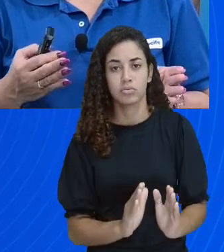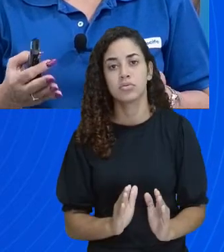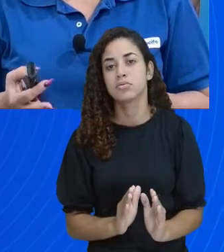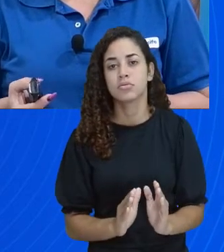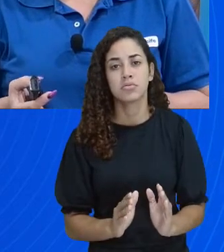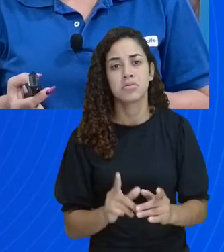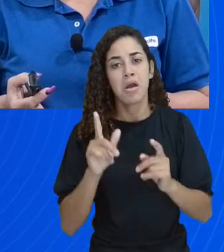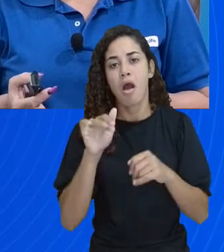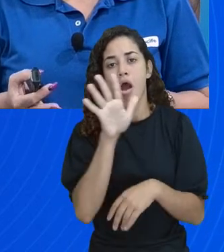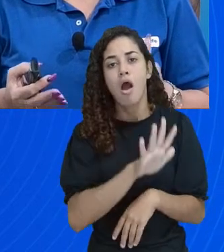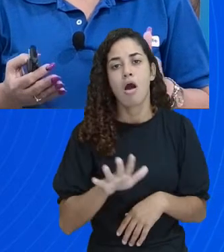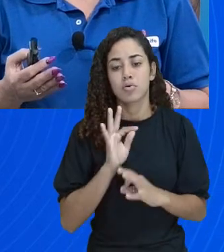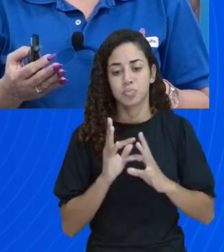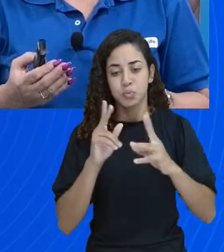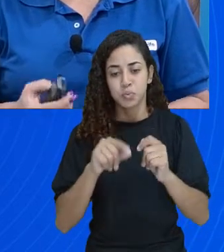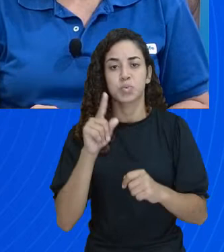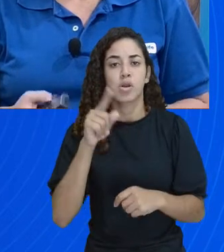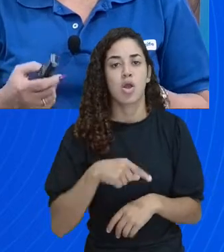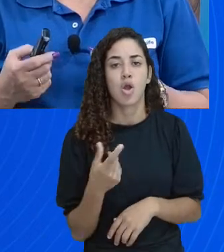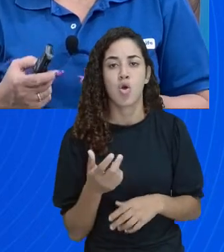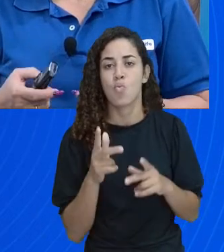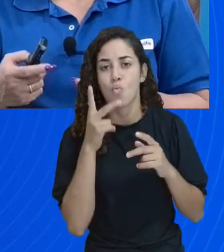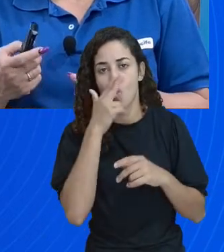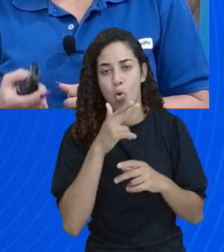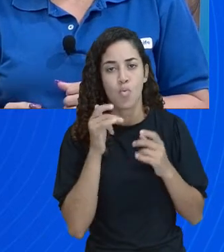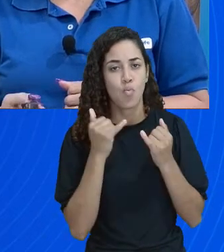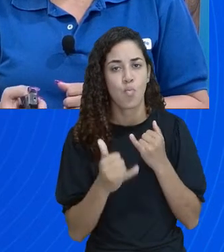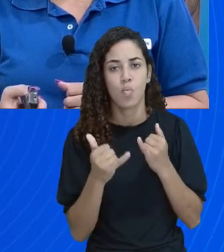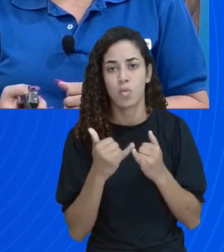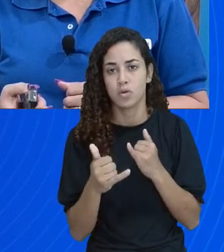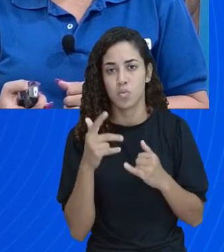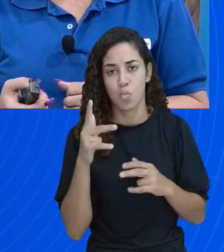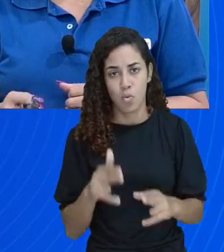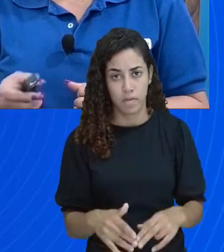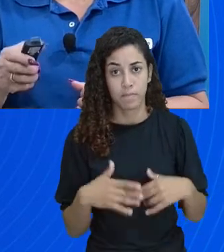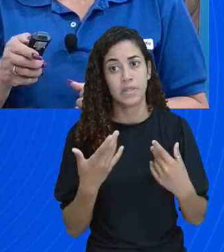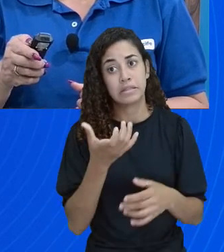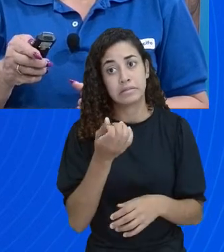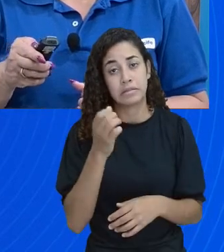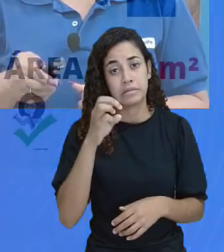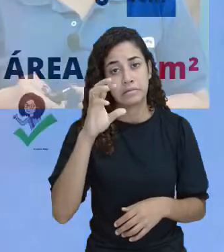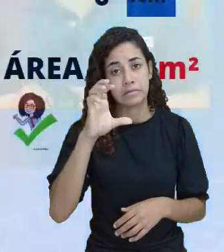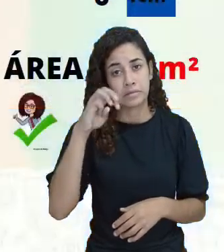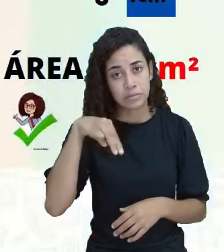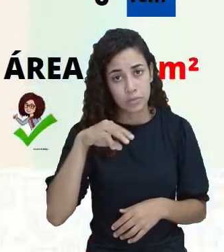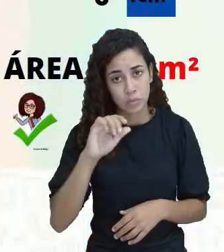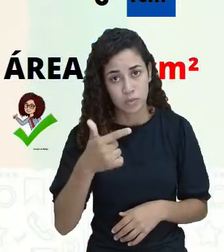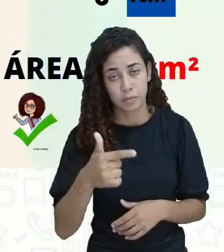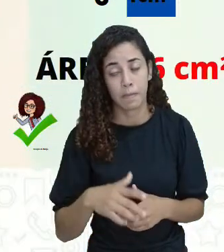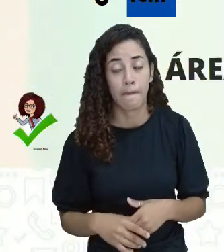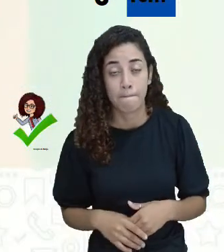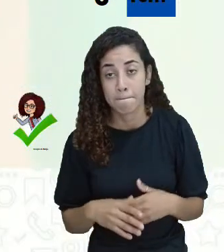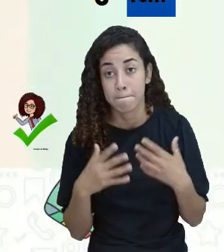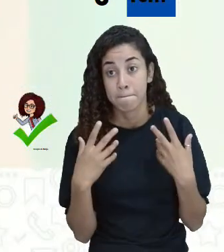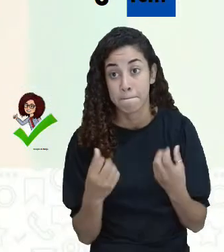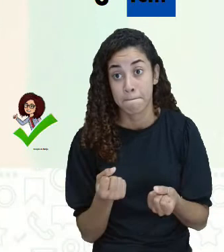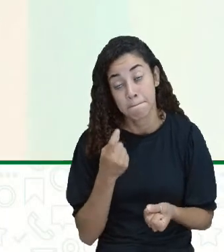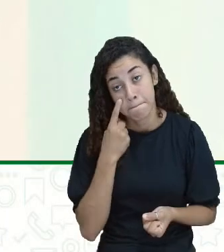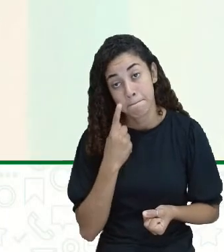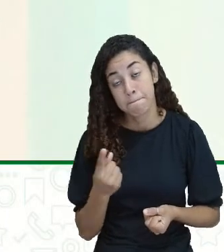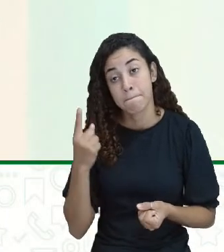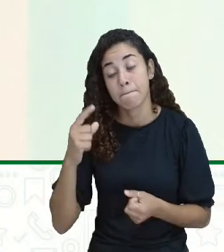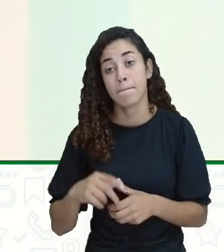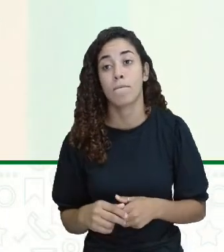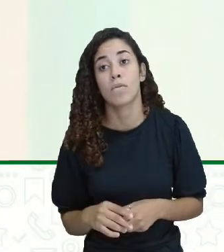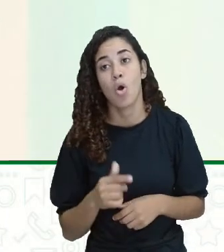a mesma área. Então, ele tem 6 centímetros quadrados, certo? E vamos ver a